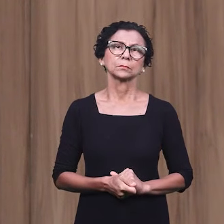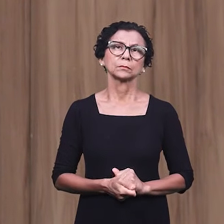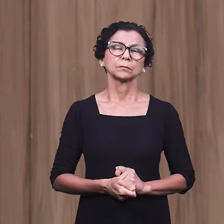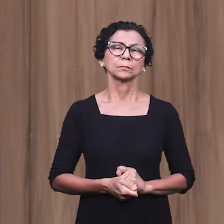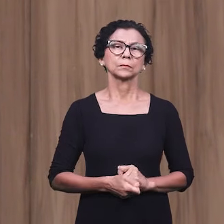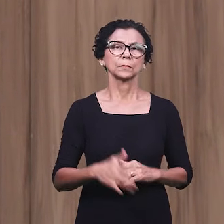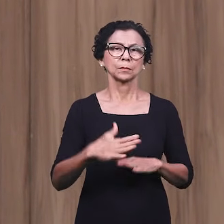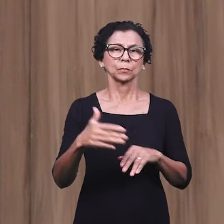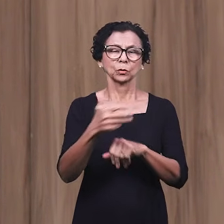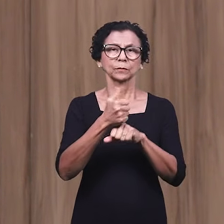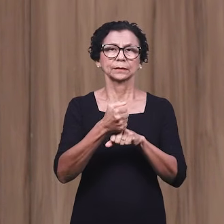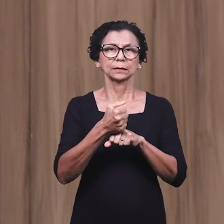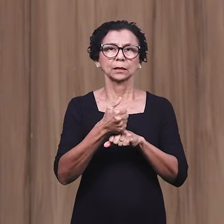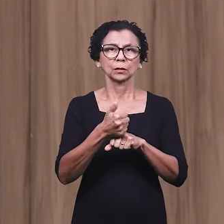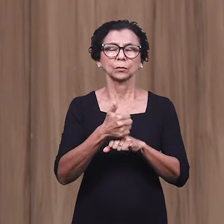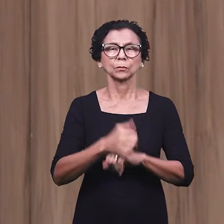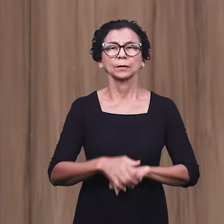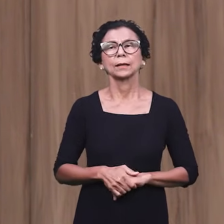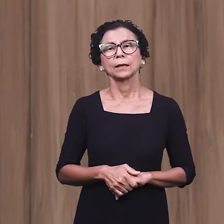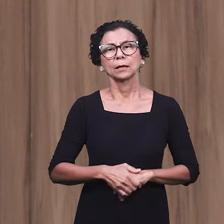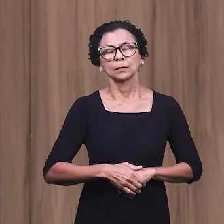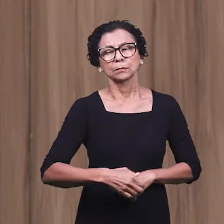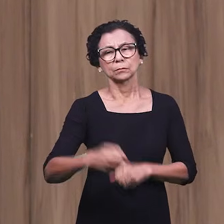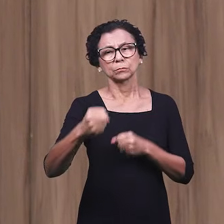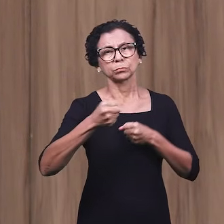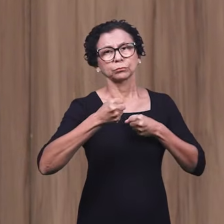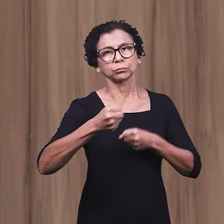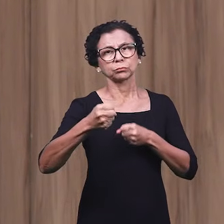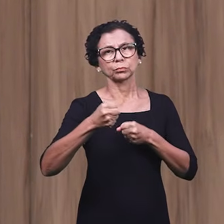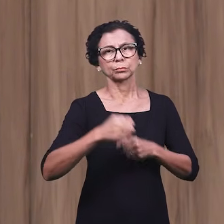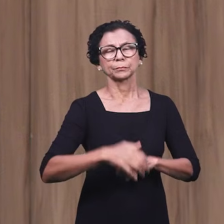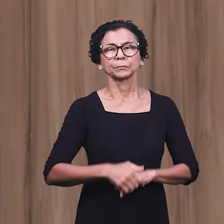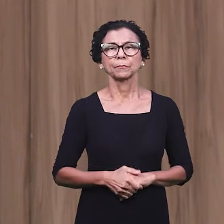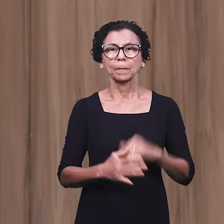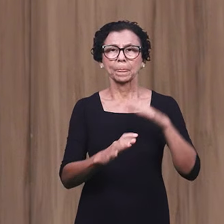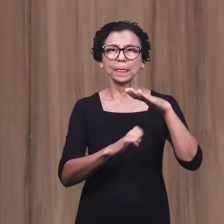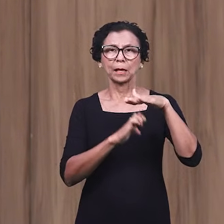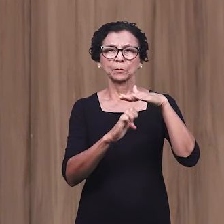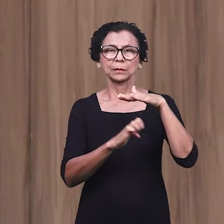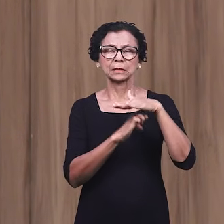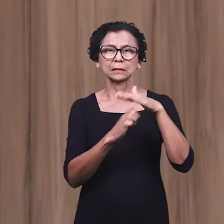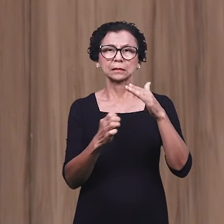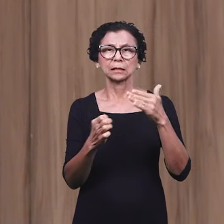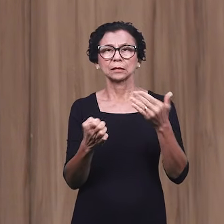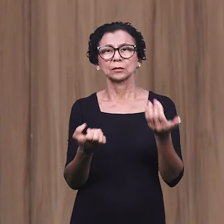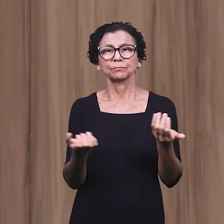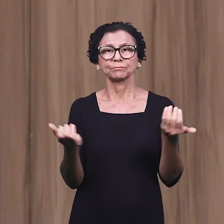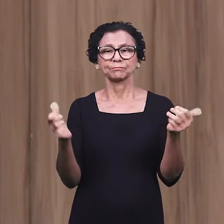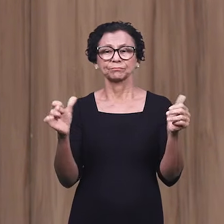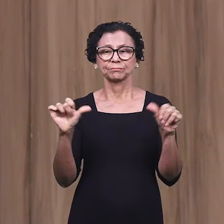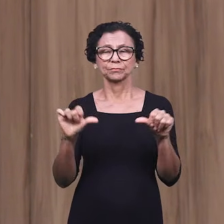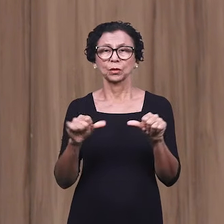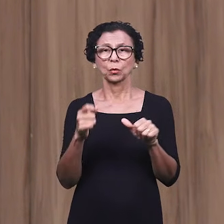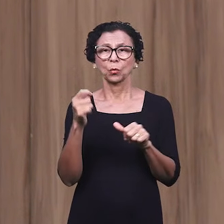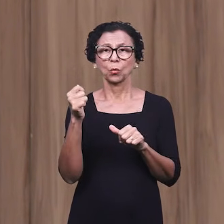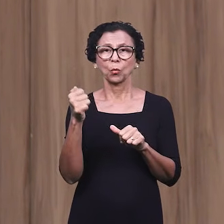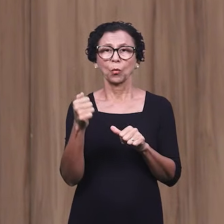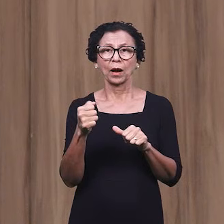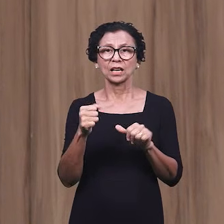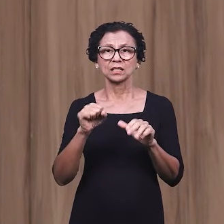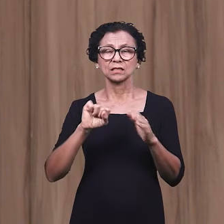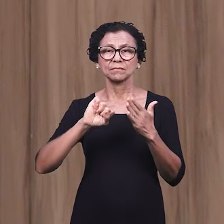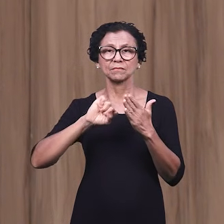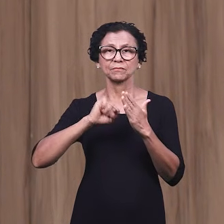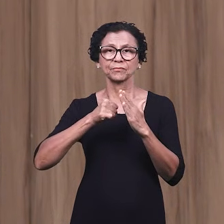link desse culto para ele. E nesse culto o Senhor Deus falará ao seu coração e uma solução será dada para